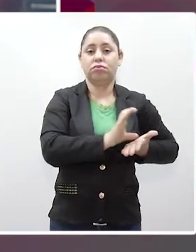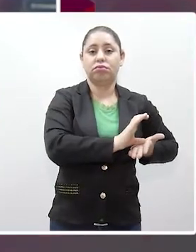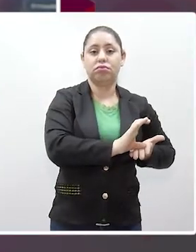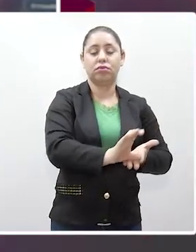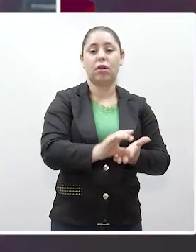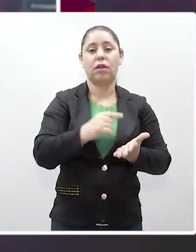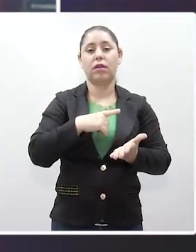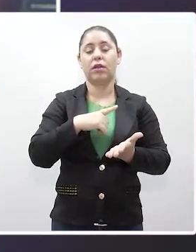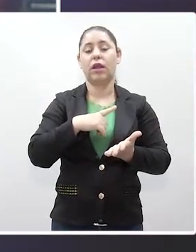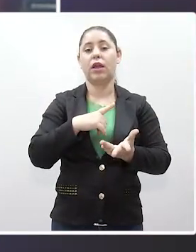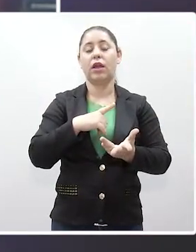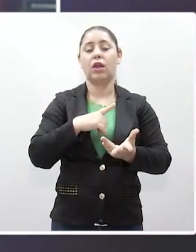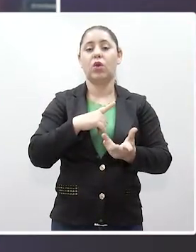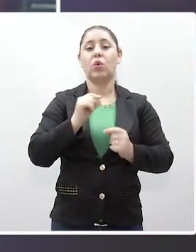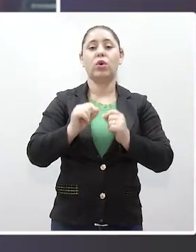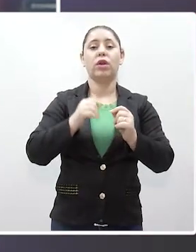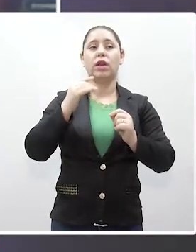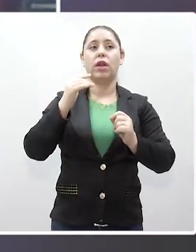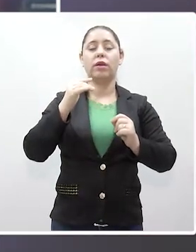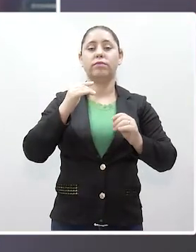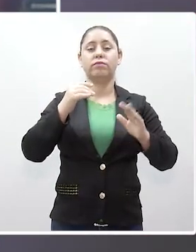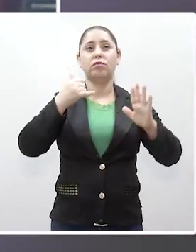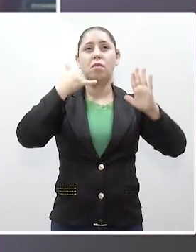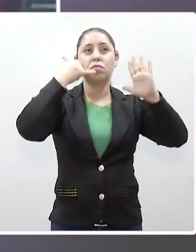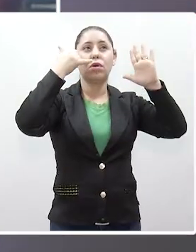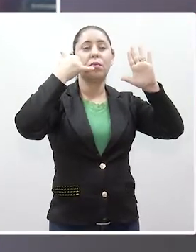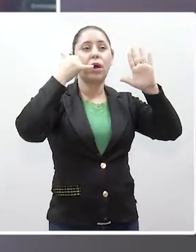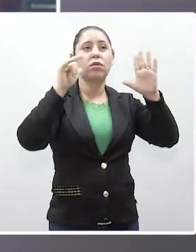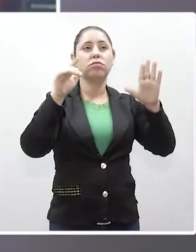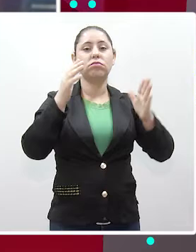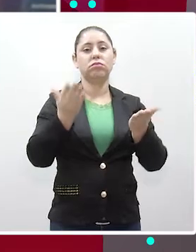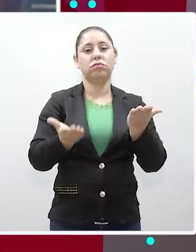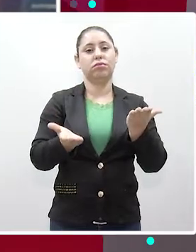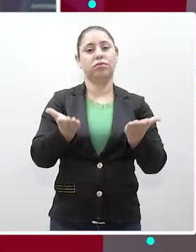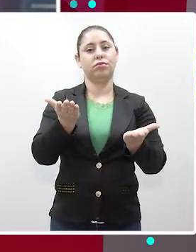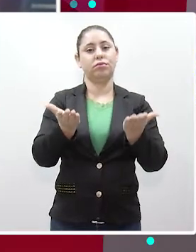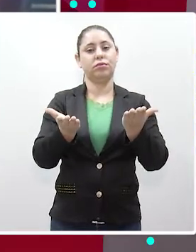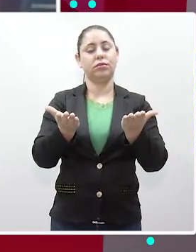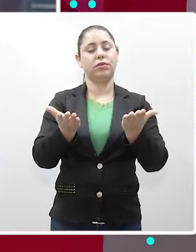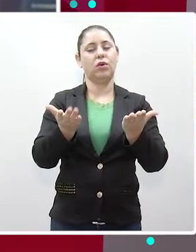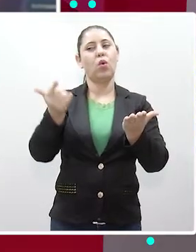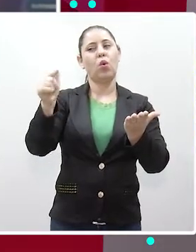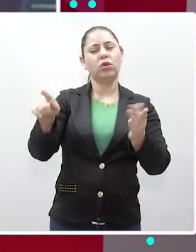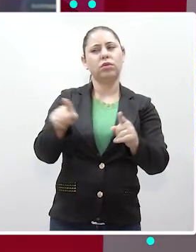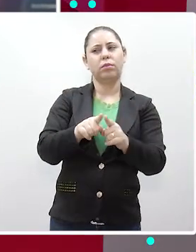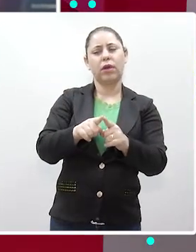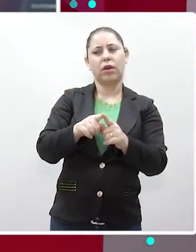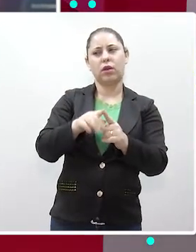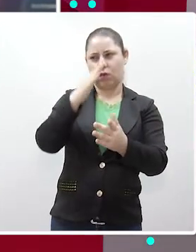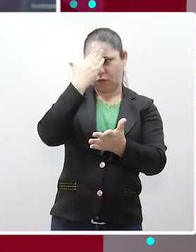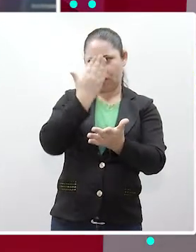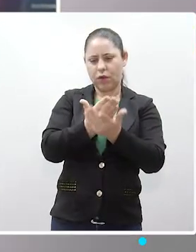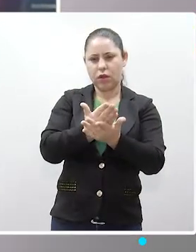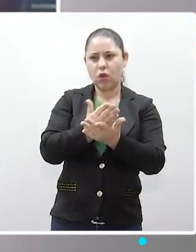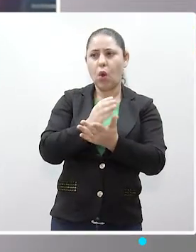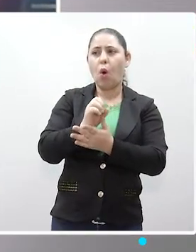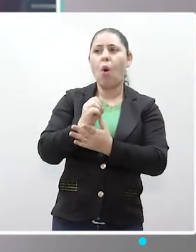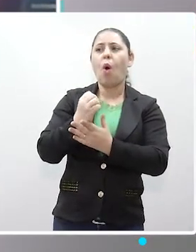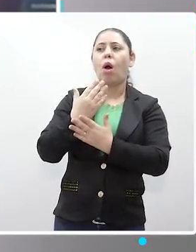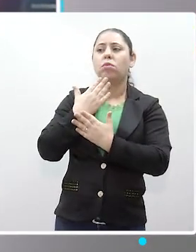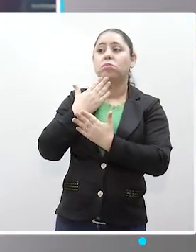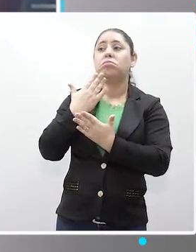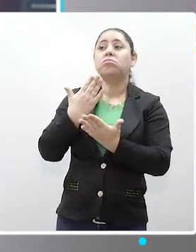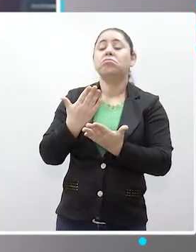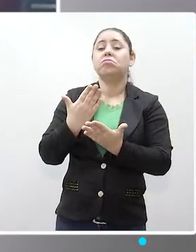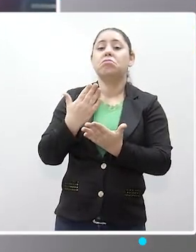aqui, você tem um controle do câmbio. Outro efeito pode ser via confiança. Então, o mercado olha e fala, poxa vida, o